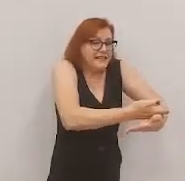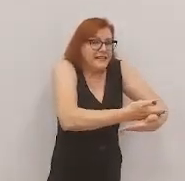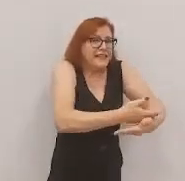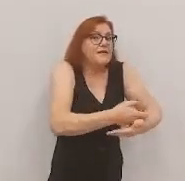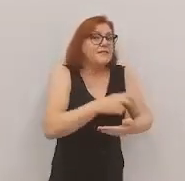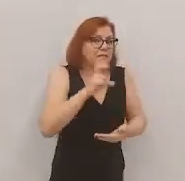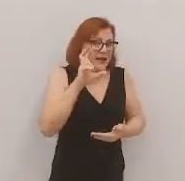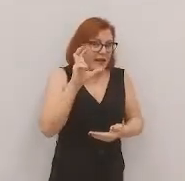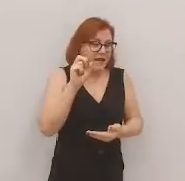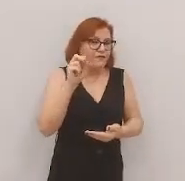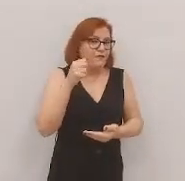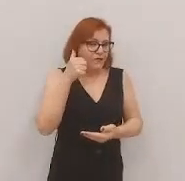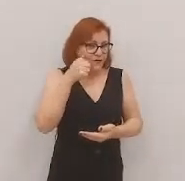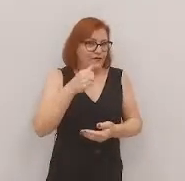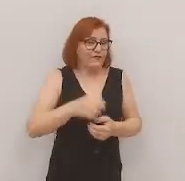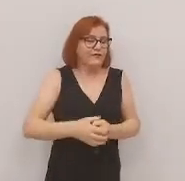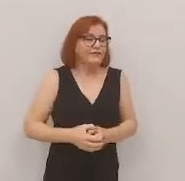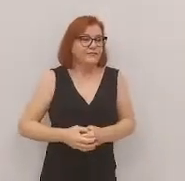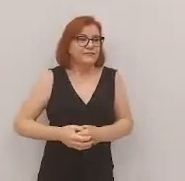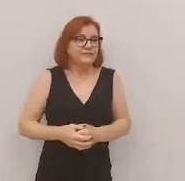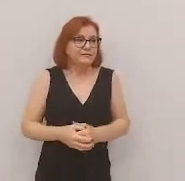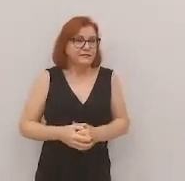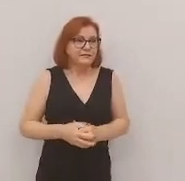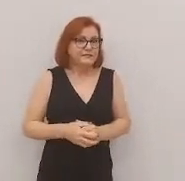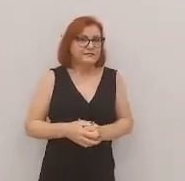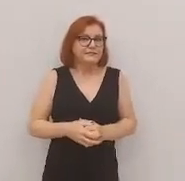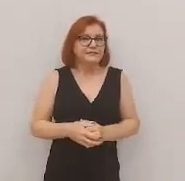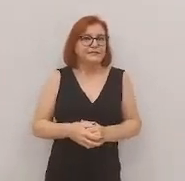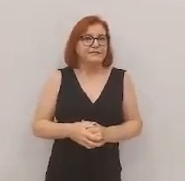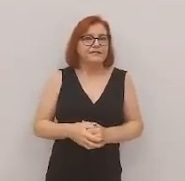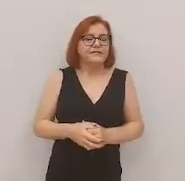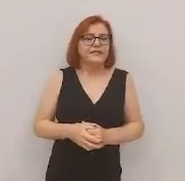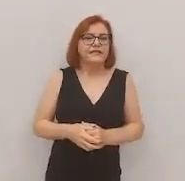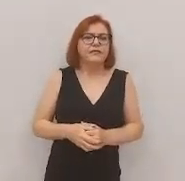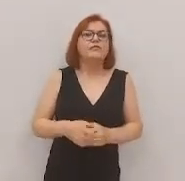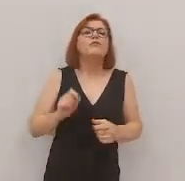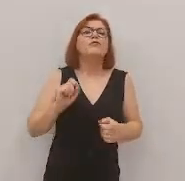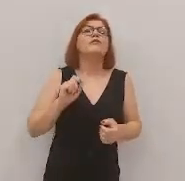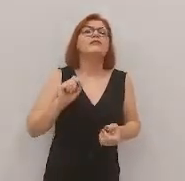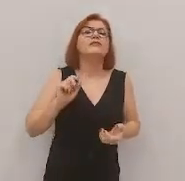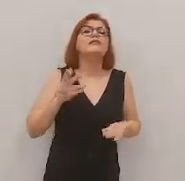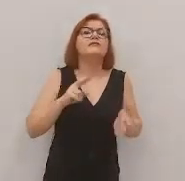o Estevão. Oh, Senhor. Irmãos, o que eu quero dizer com isso,